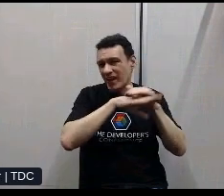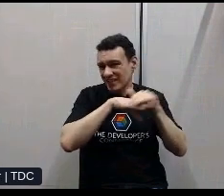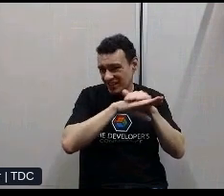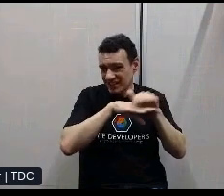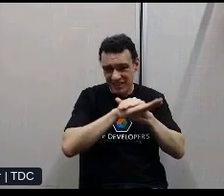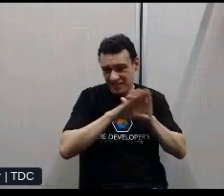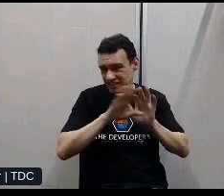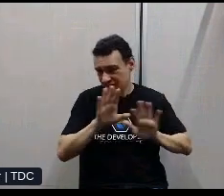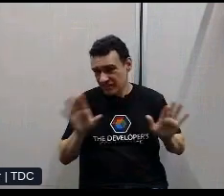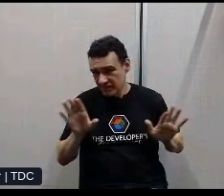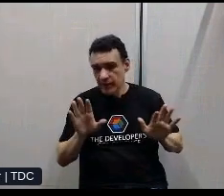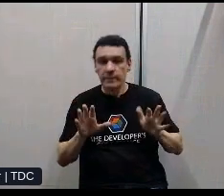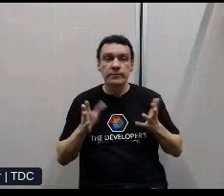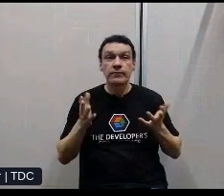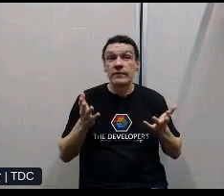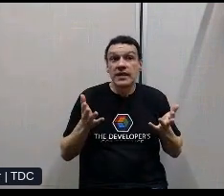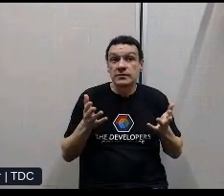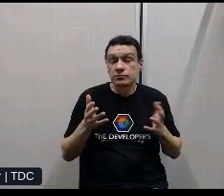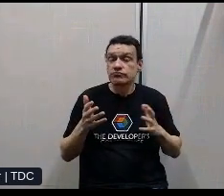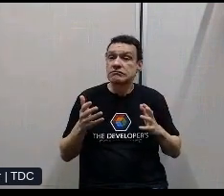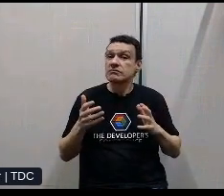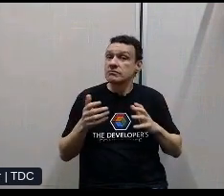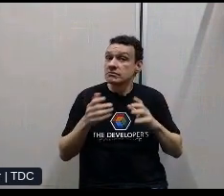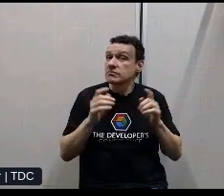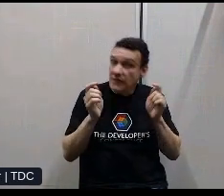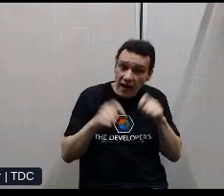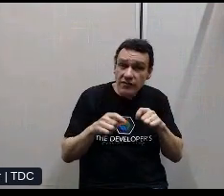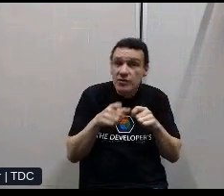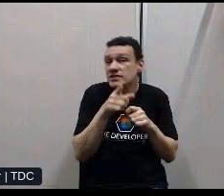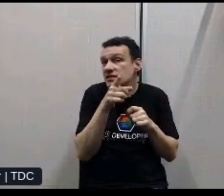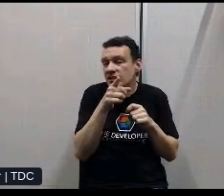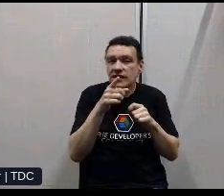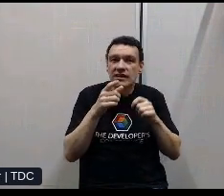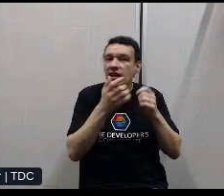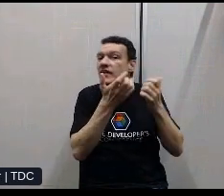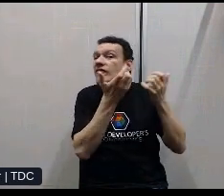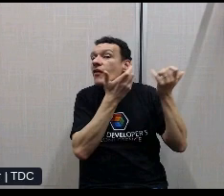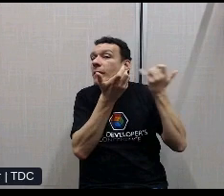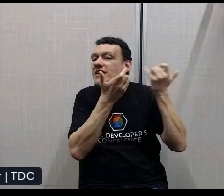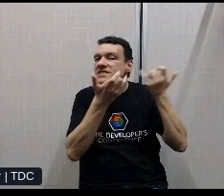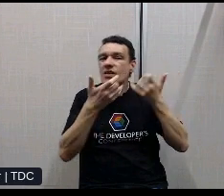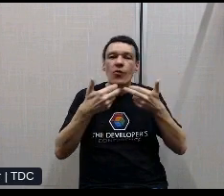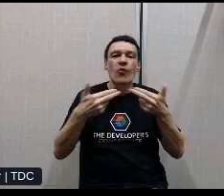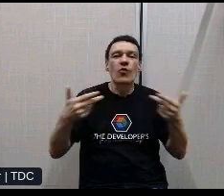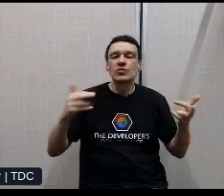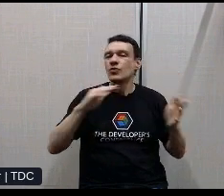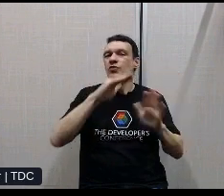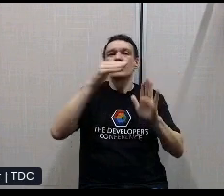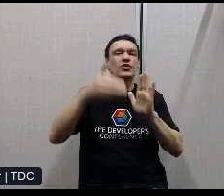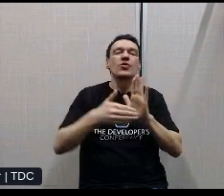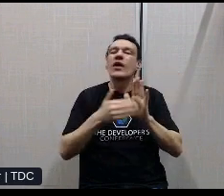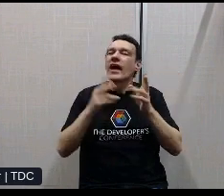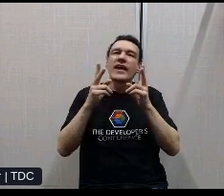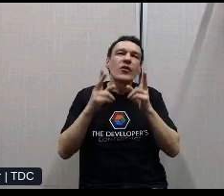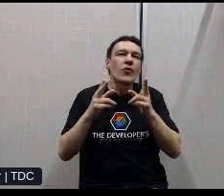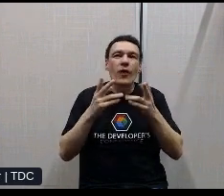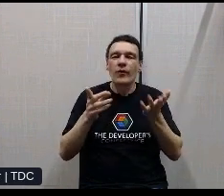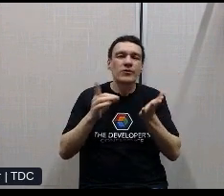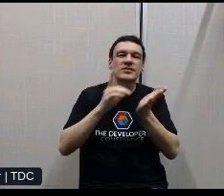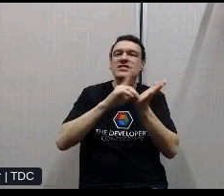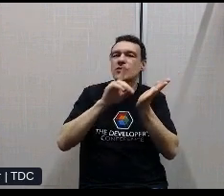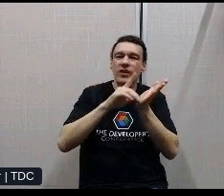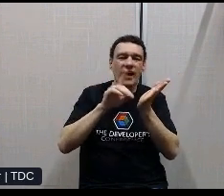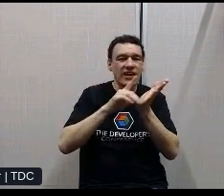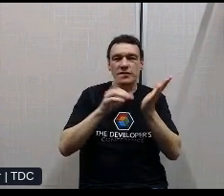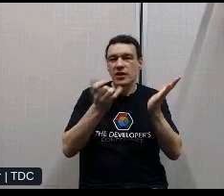trazer algumas informações do qual você está vendo. Igual se a gente tivesse que ter um dicionário ali, traduzindo em tempo real para